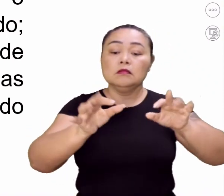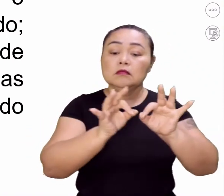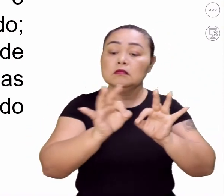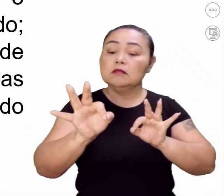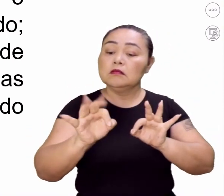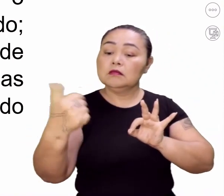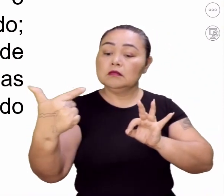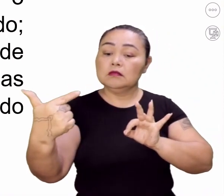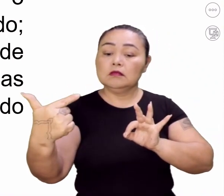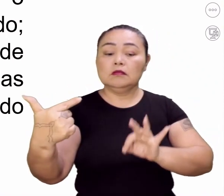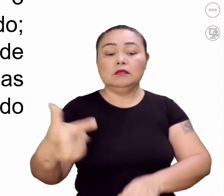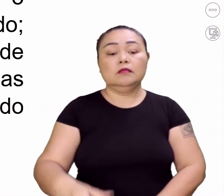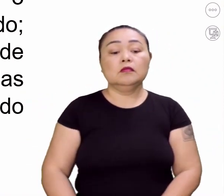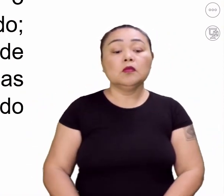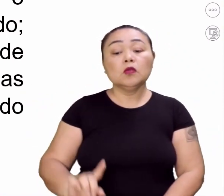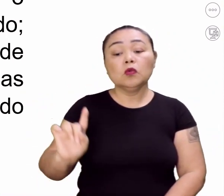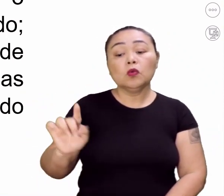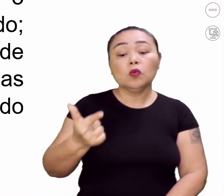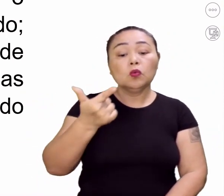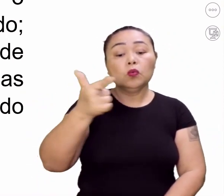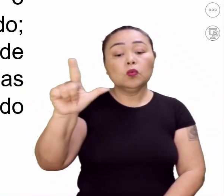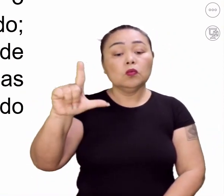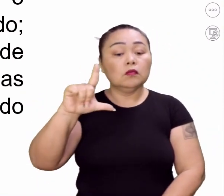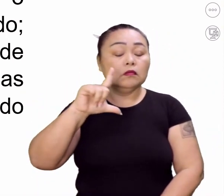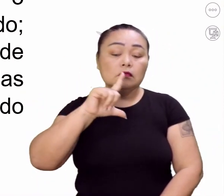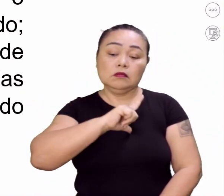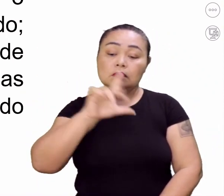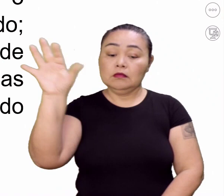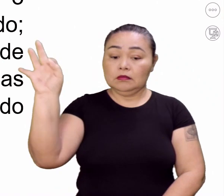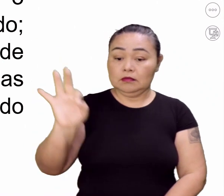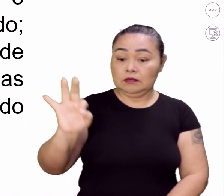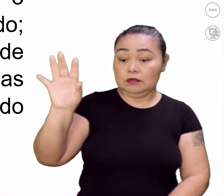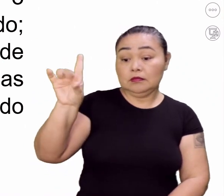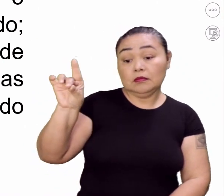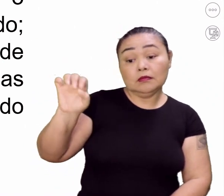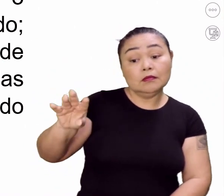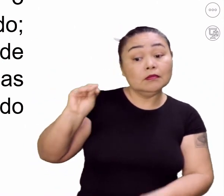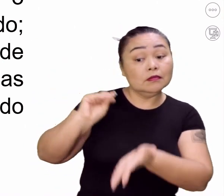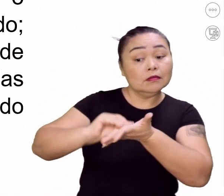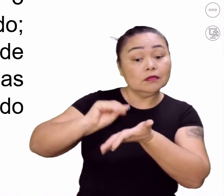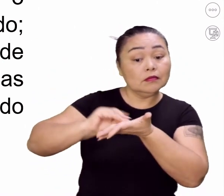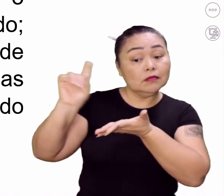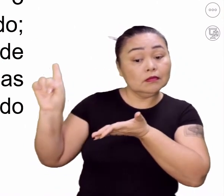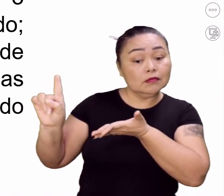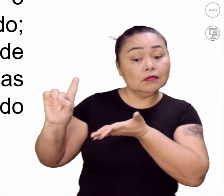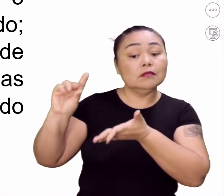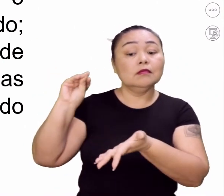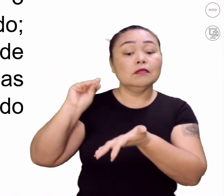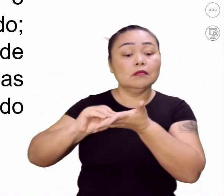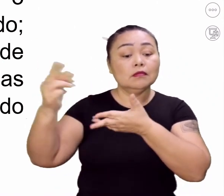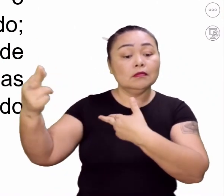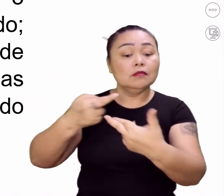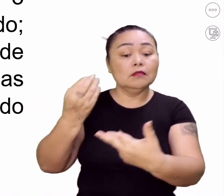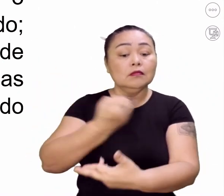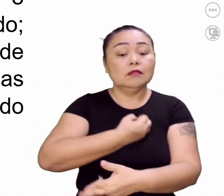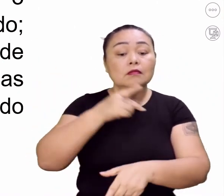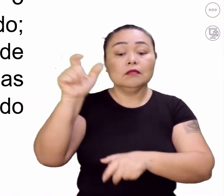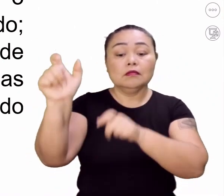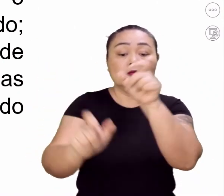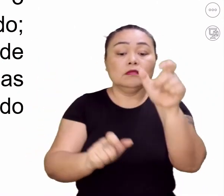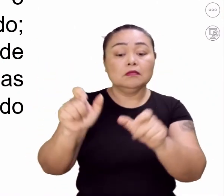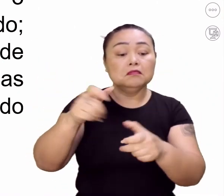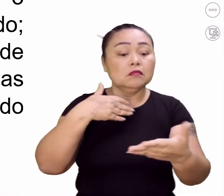por quilômetro quadrado. De outro, temos as taxas de, que estão relacionadas ao número